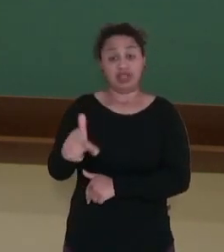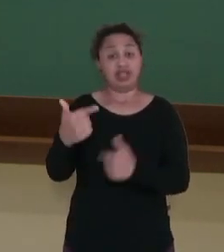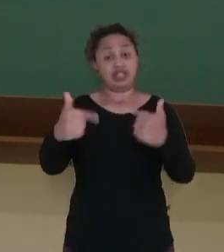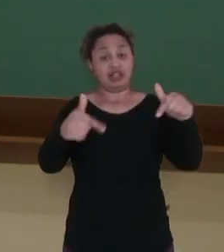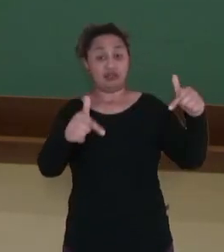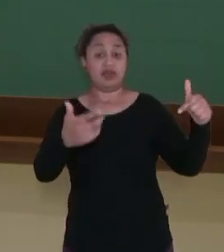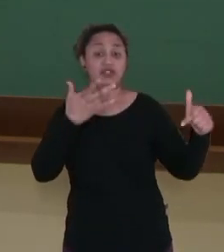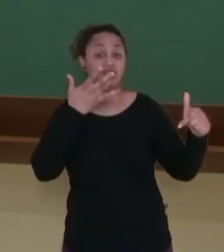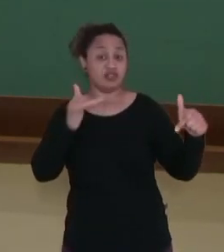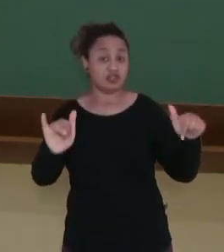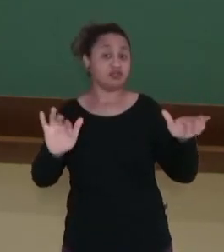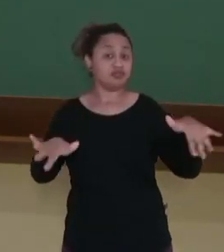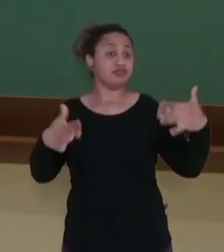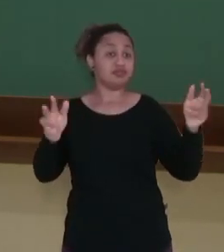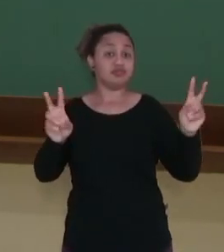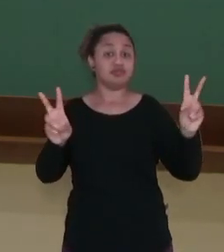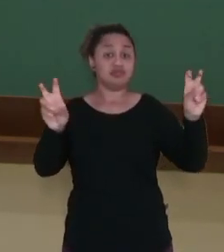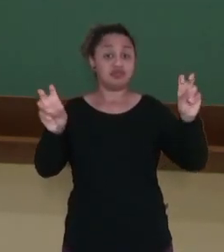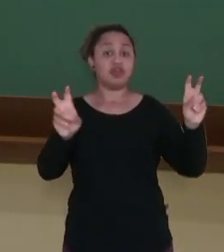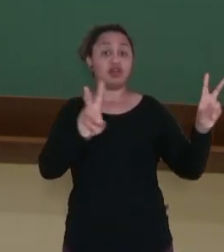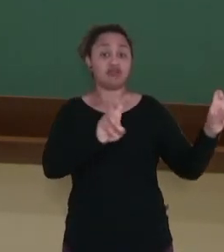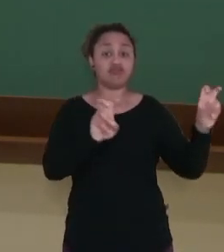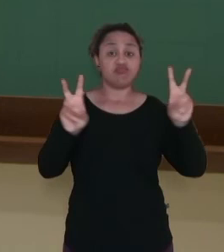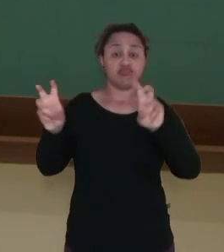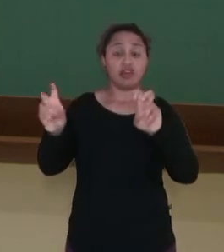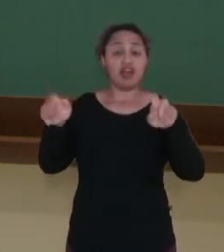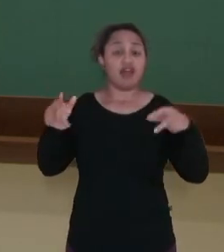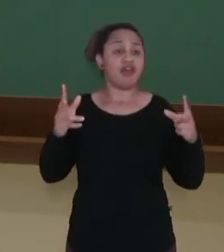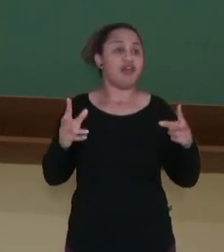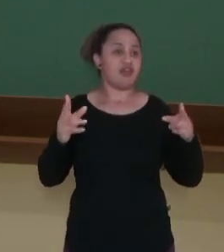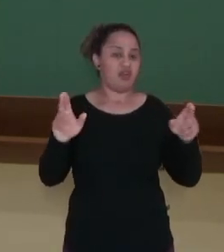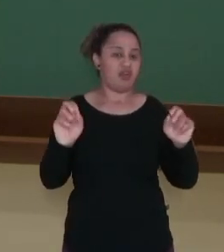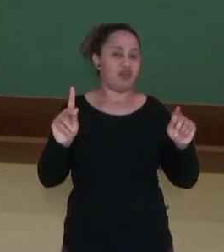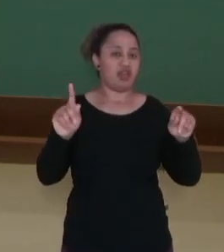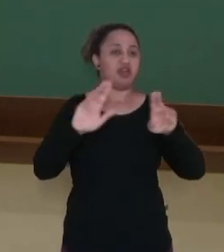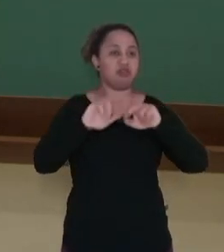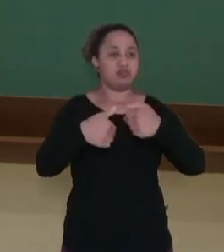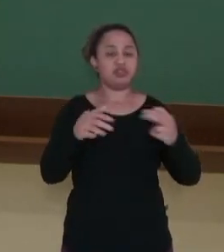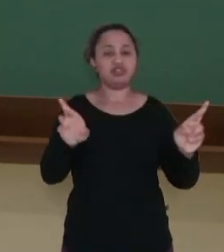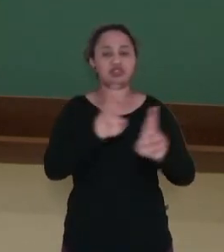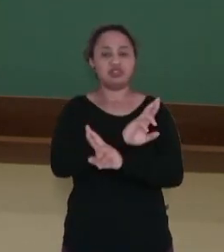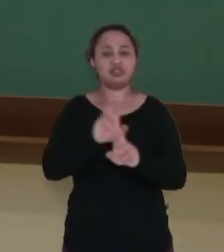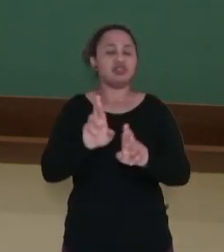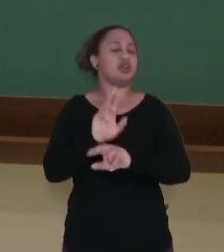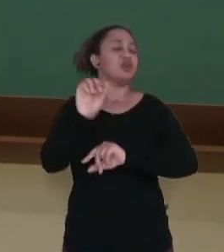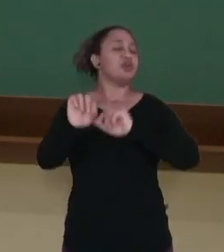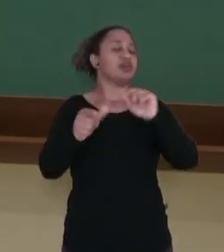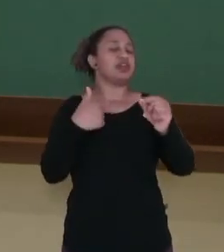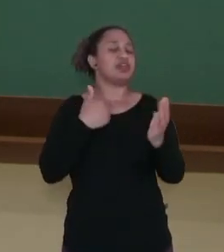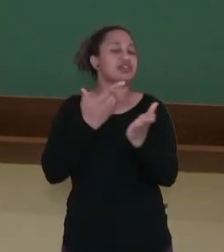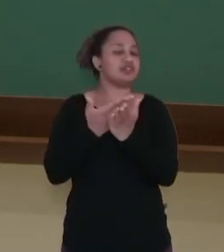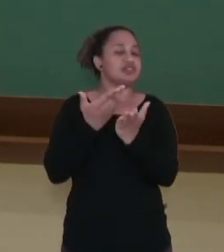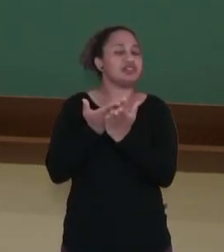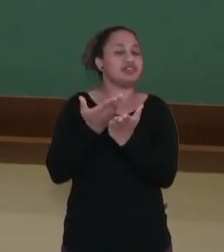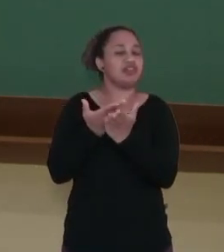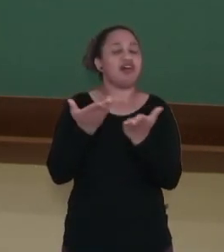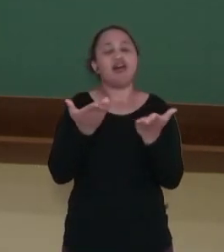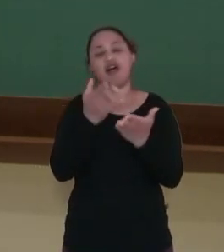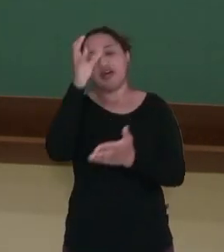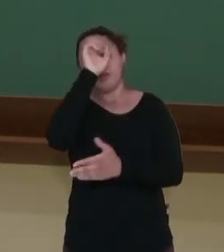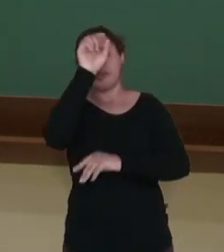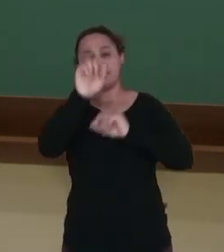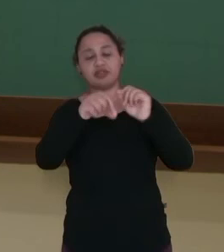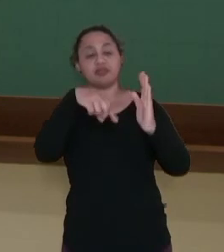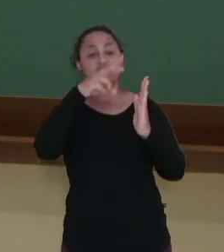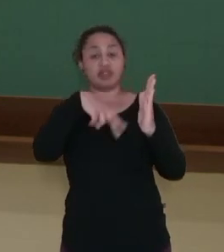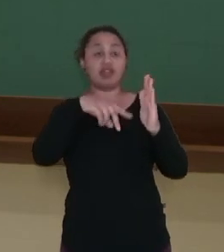trabalho infantil. Então, o tema dos dois é o mesmo, tá? Vamos lá no que estudamos nessa aula. Lemos e